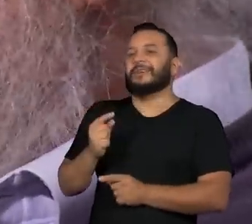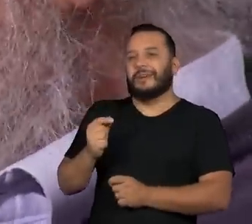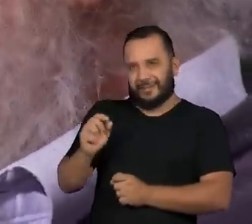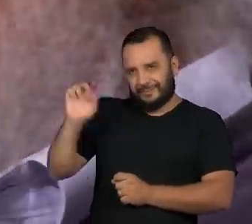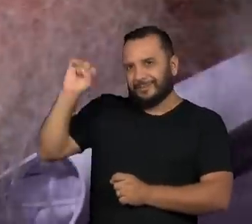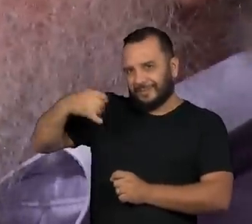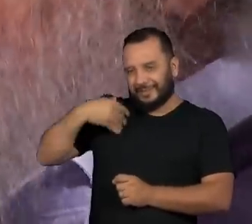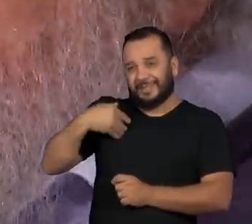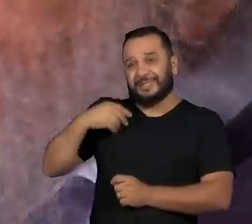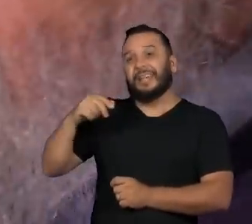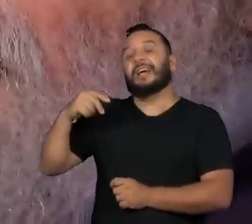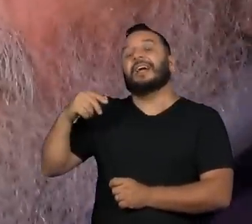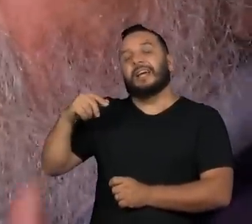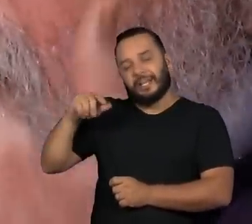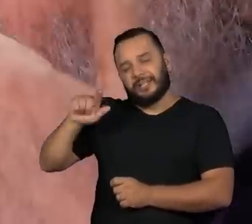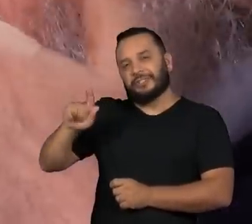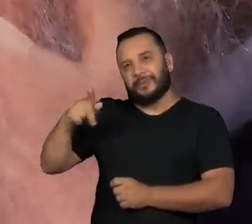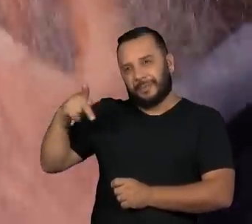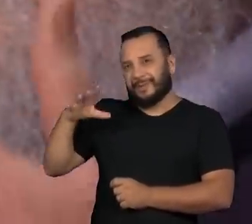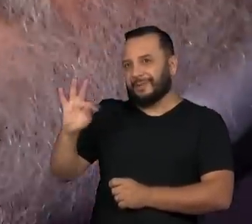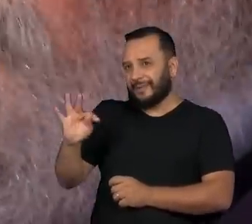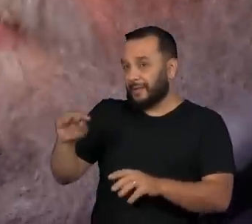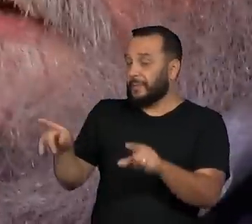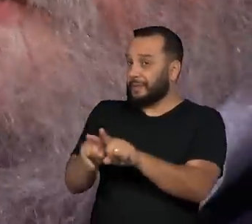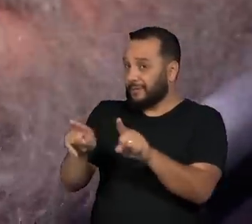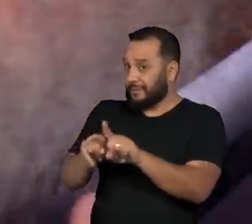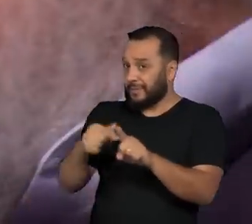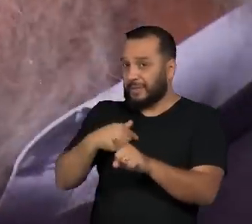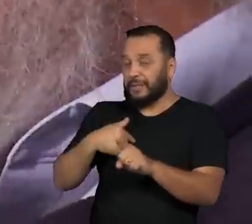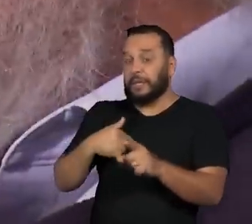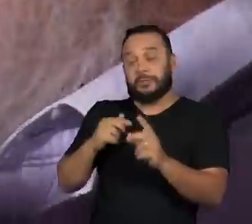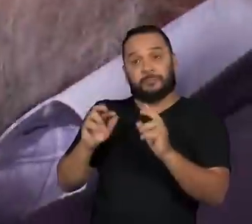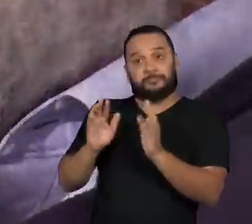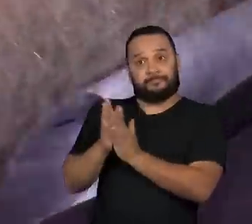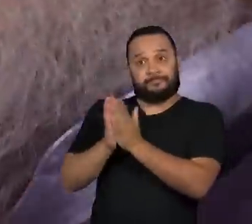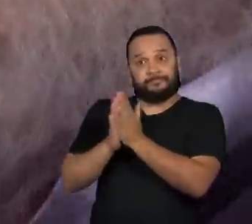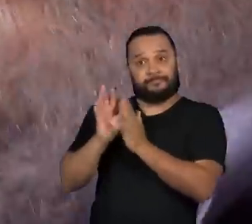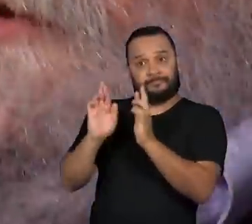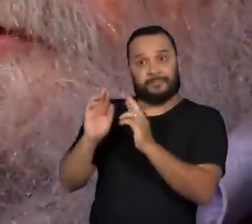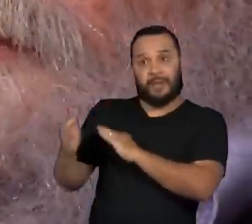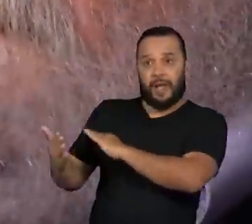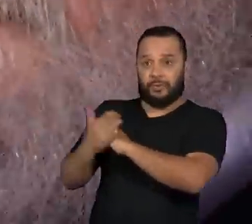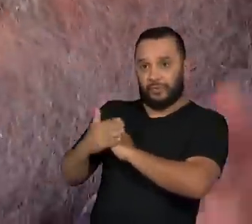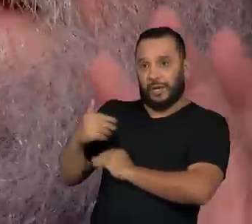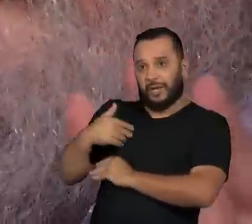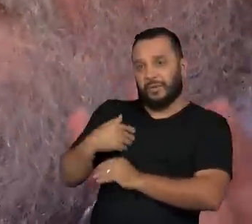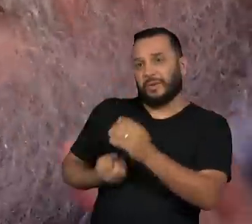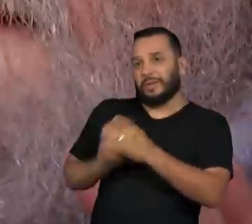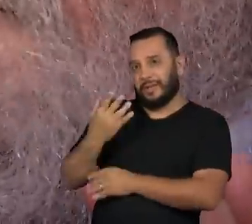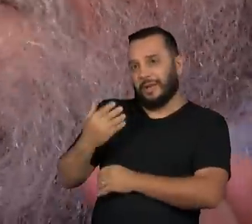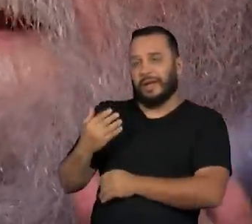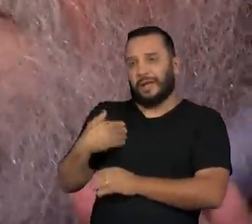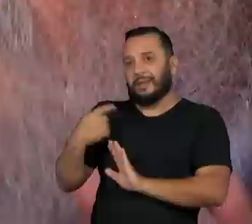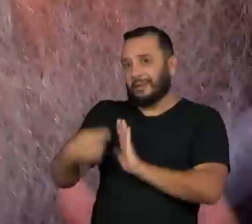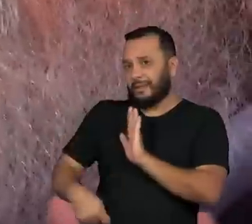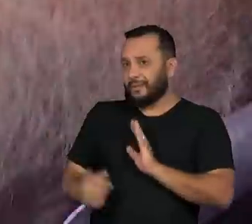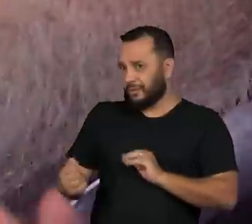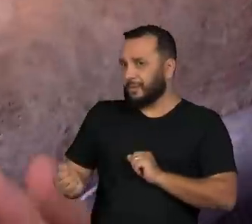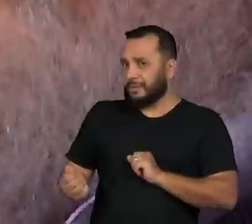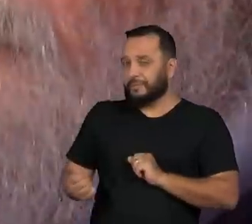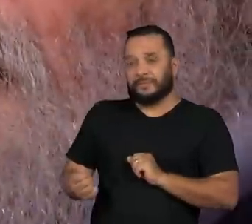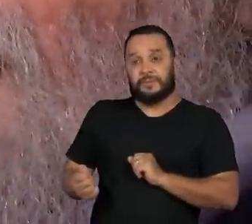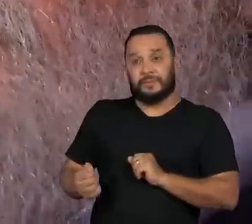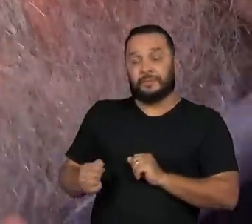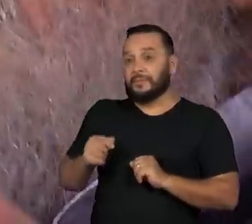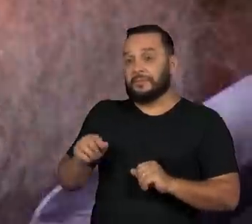construção e eu diria também tem uma visão otimista do processo que é o seguinte você pode usar isso como auxiliar para gerar um texto eu teria dificuldade em considerar isso algo